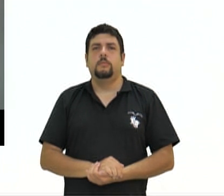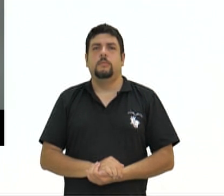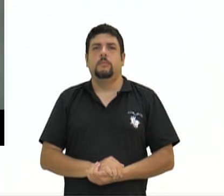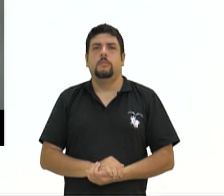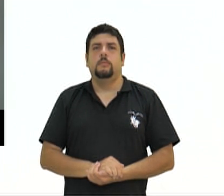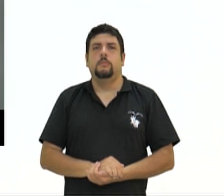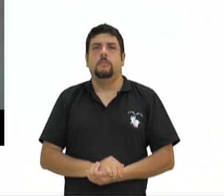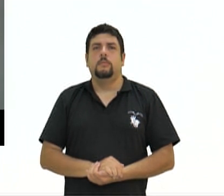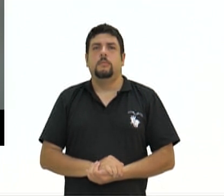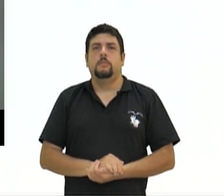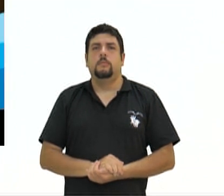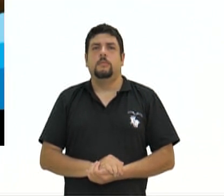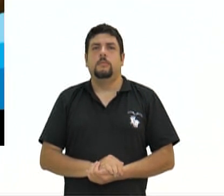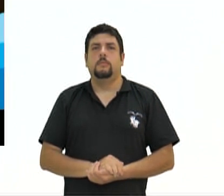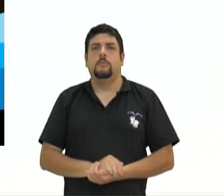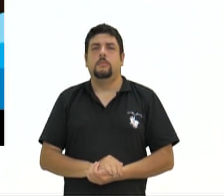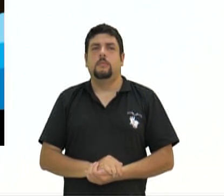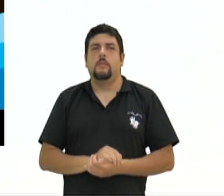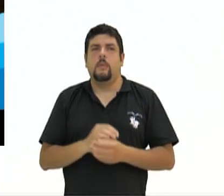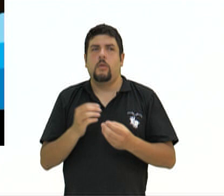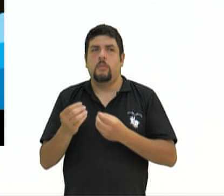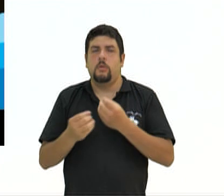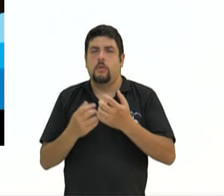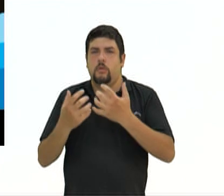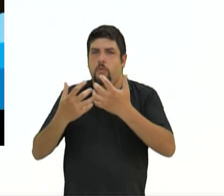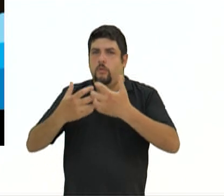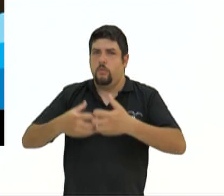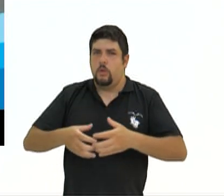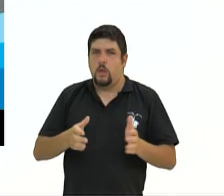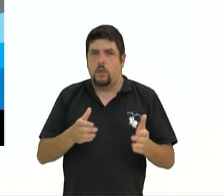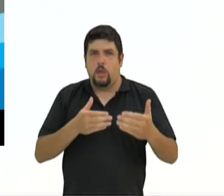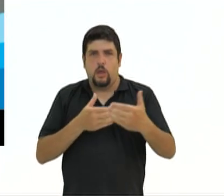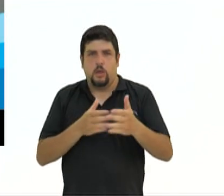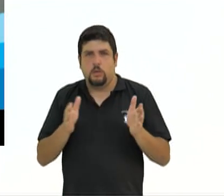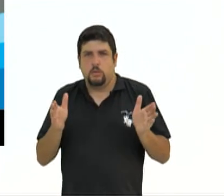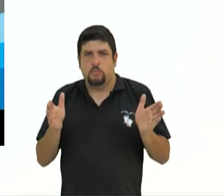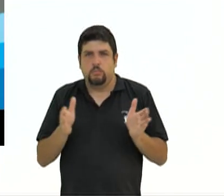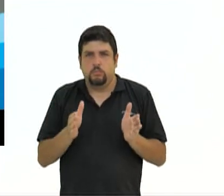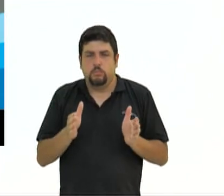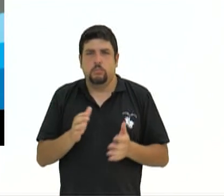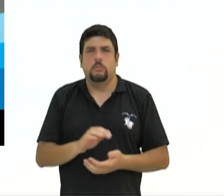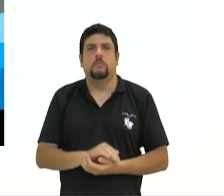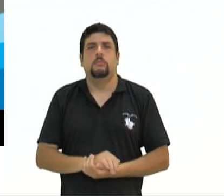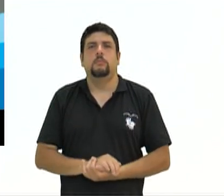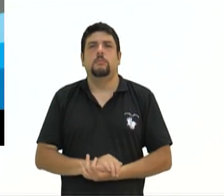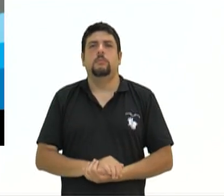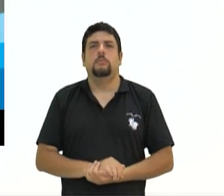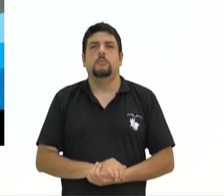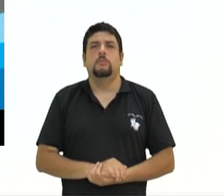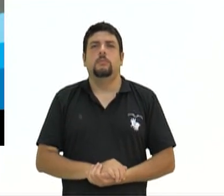Como funcionava, né, pessoal? O cinematógrafo aí, a caixa, como é que funcionava, era bem menor, né?